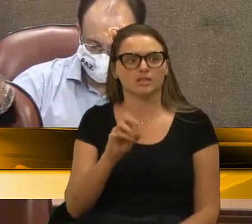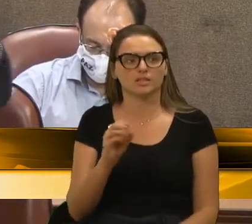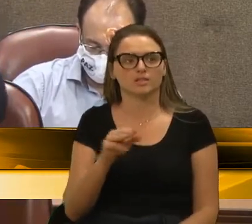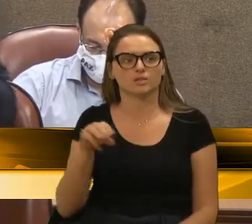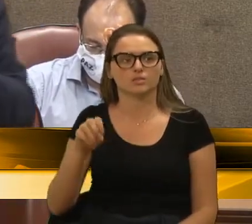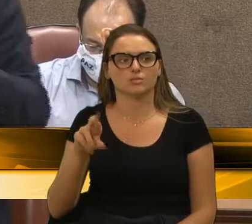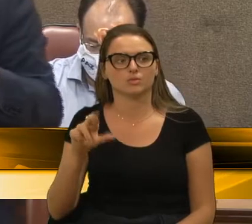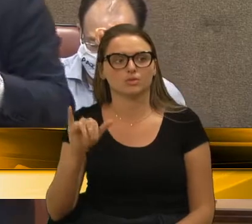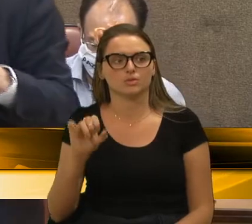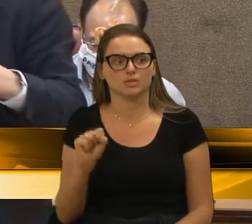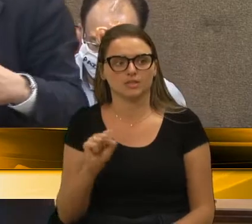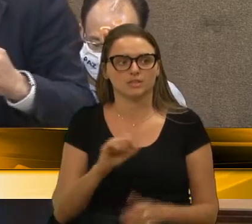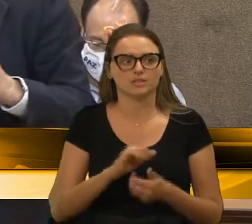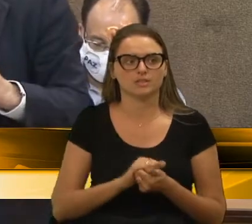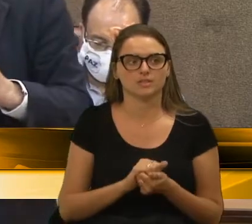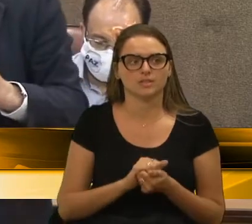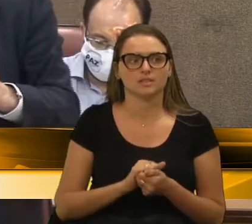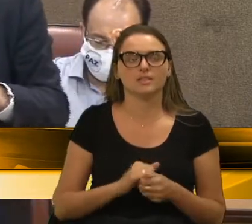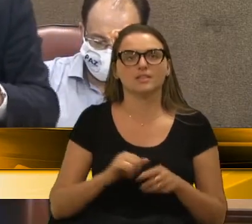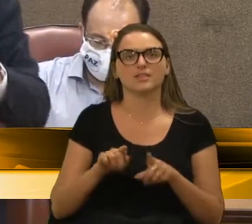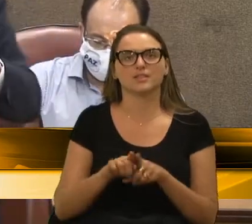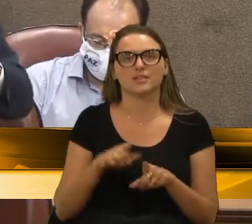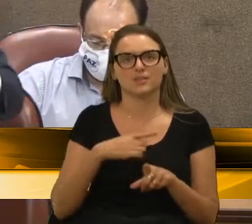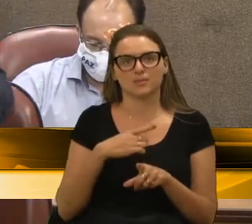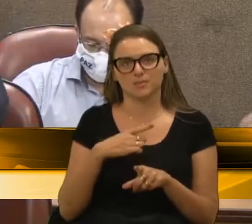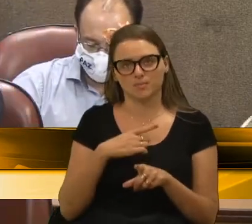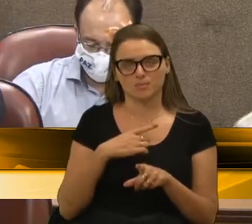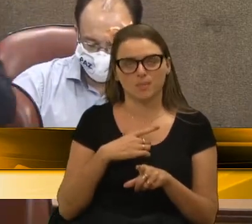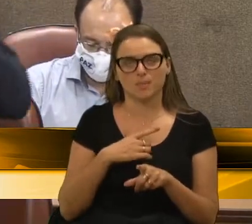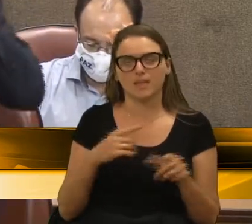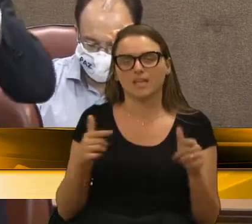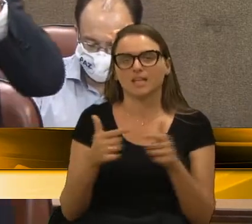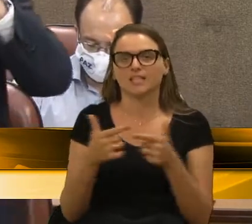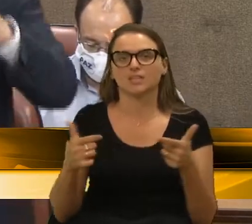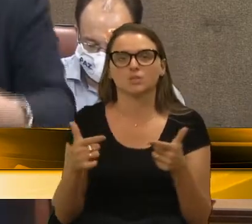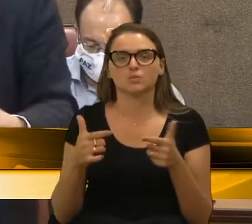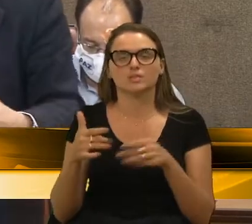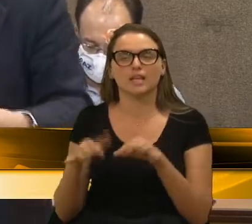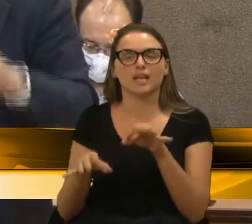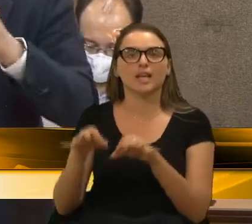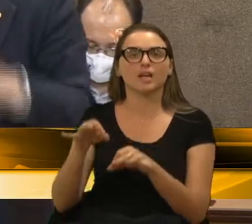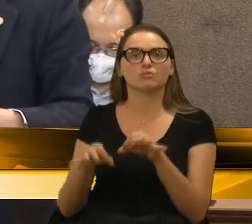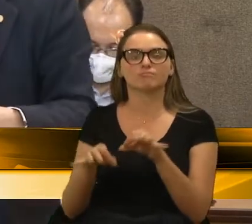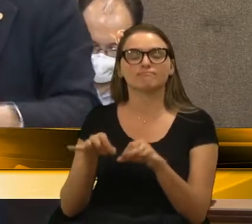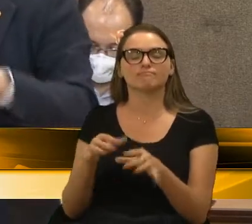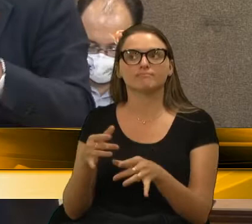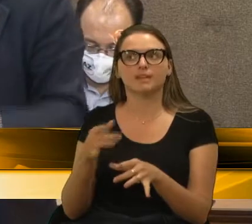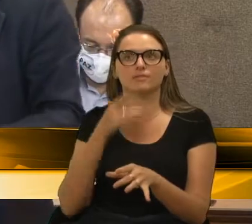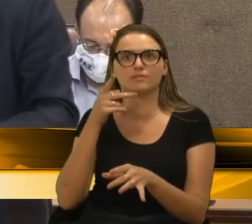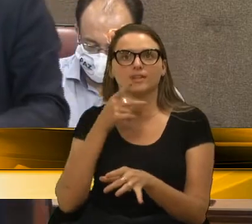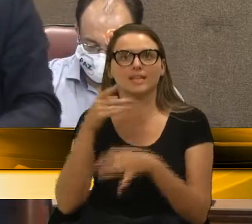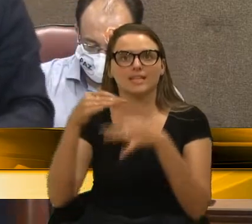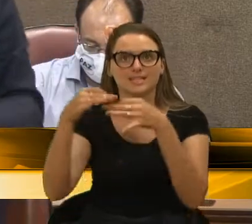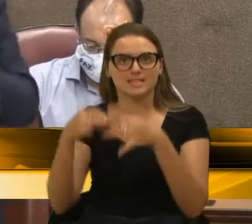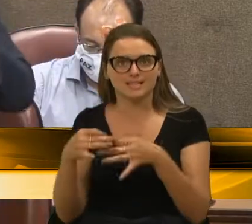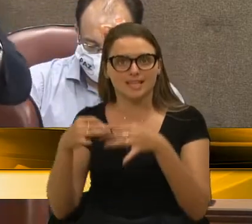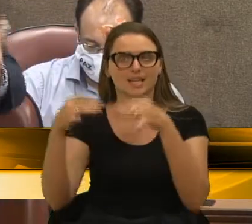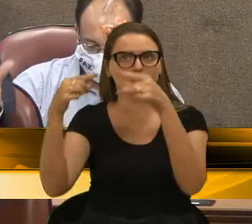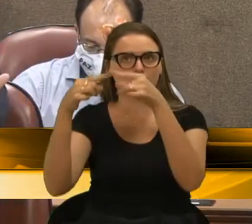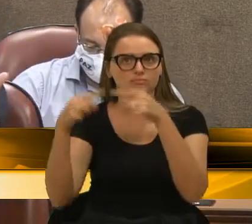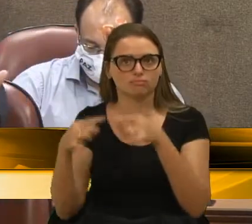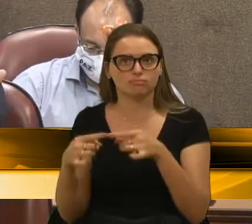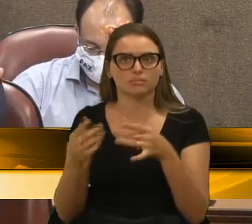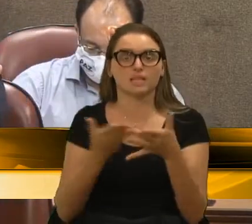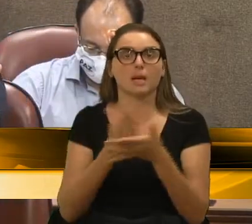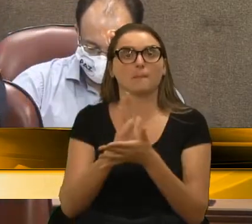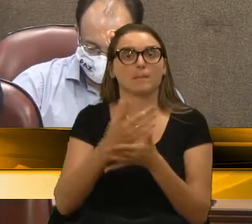isso cabe aos procuradores do município. Não existe ainda uma jurisprudência firme, forte, concreta, que nos autorize a